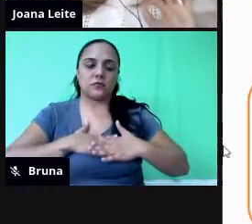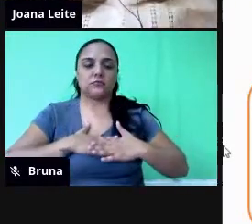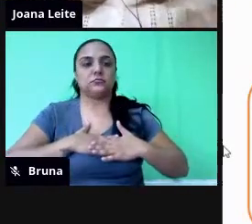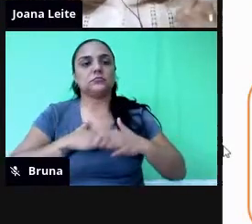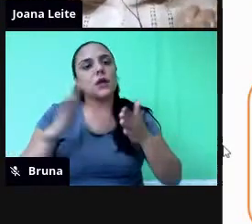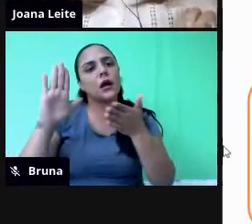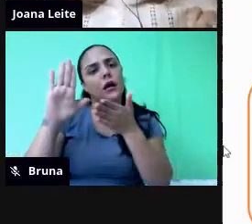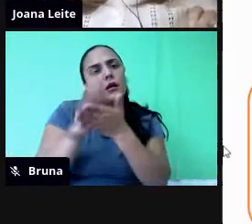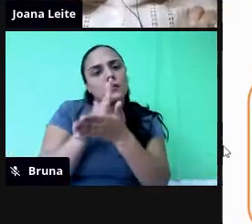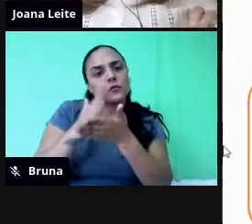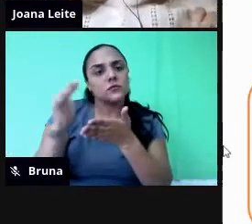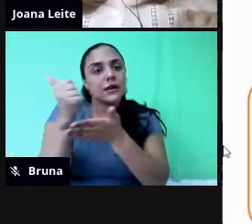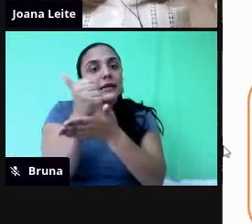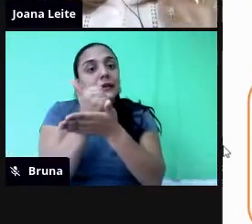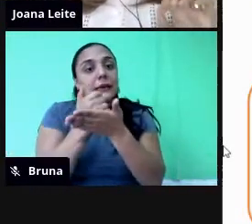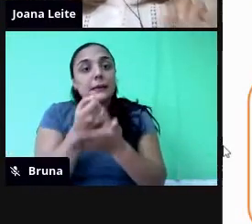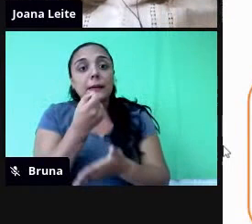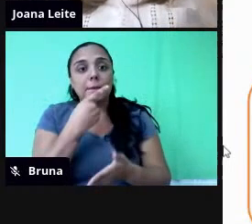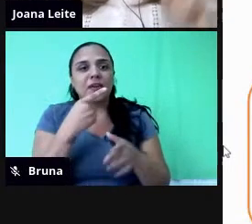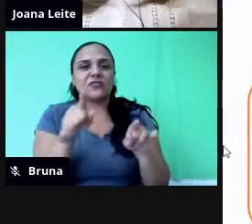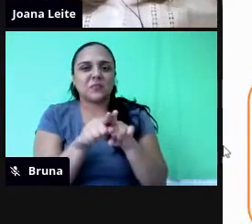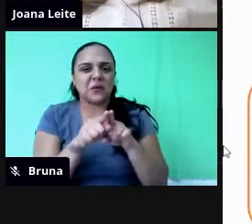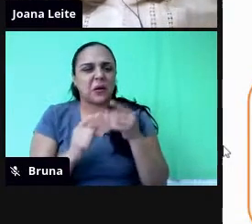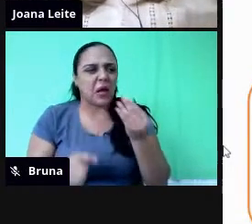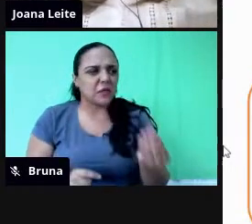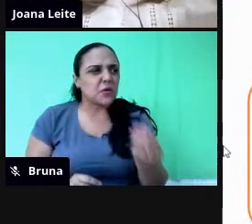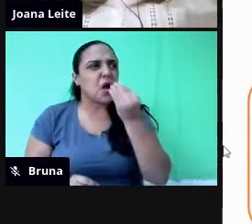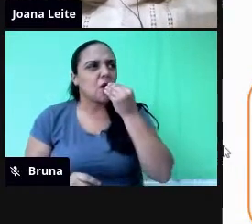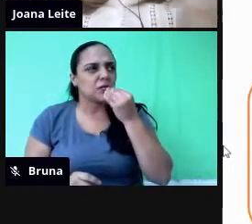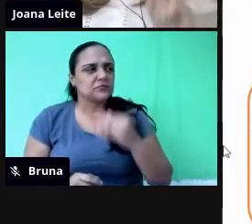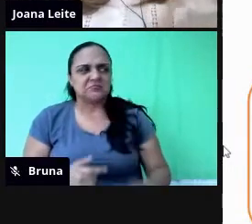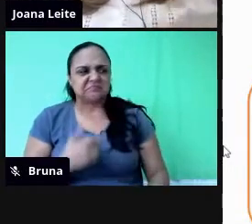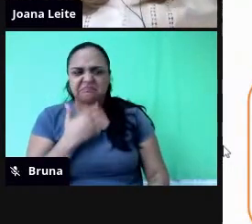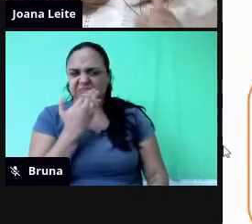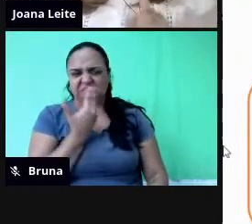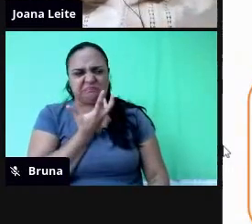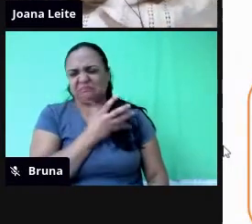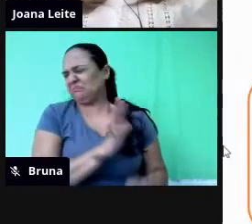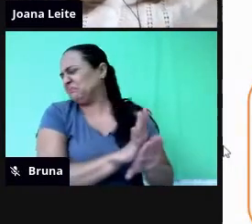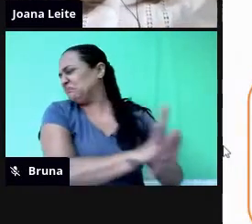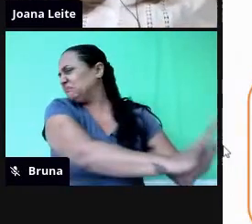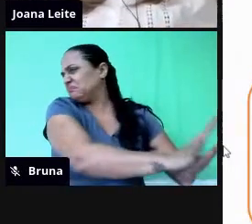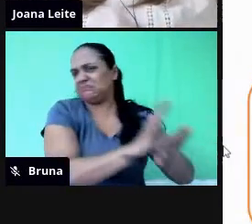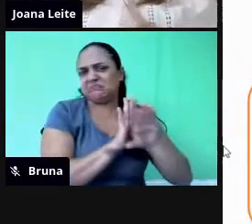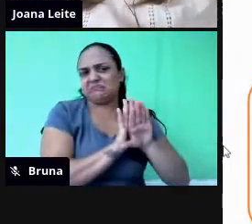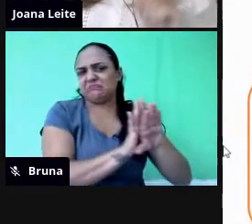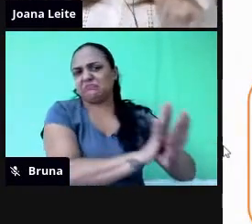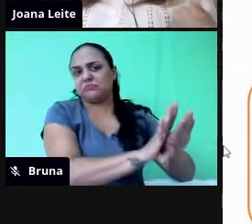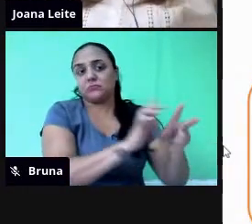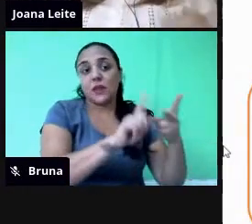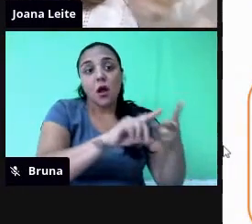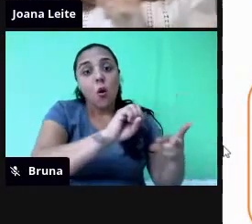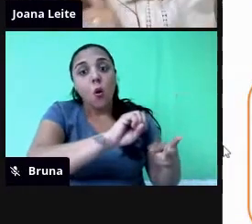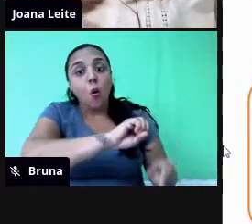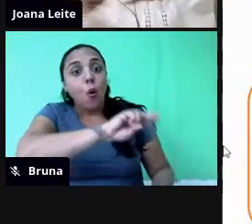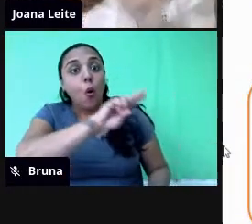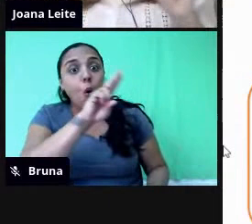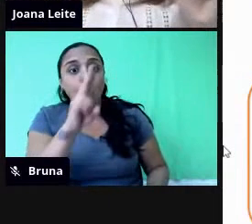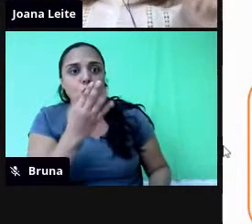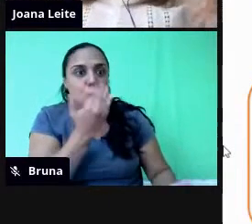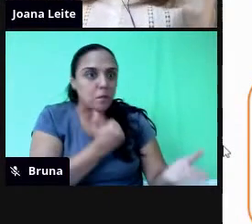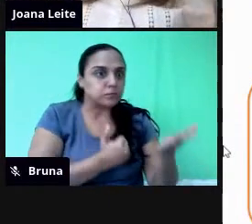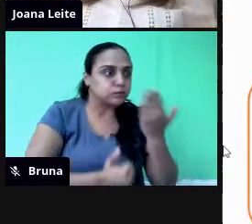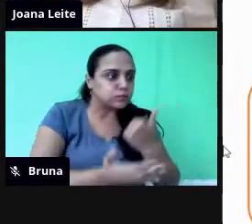deles vai interferir no apetite. E alguns deles podem ter interferência no apetite. Tanto estimulando, e aí a gente tem relação de uso